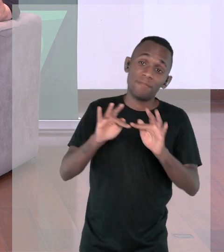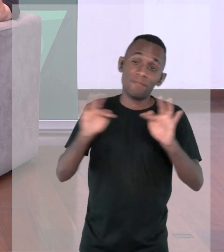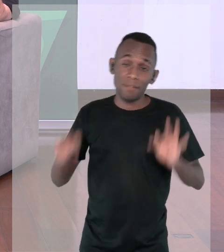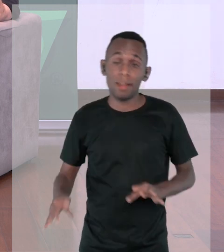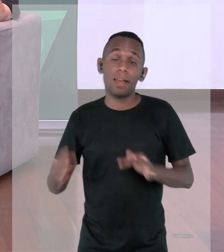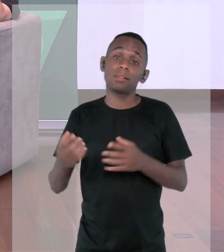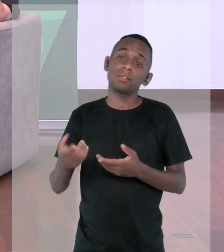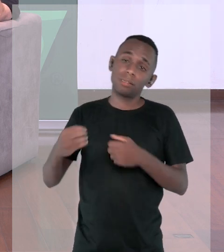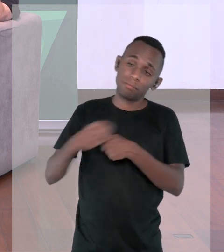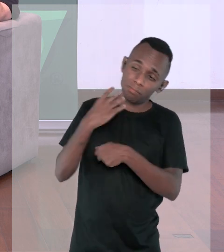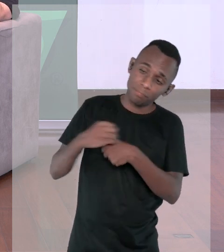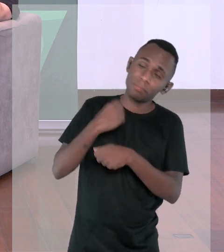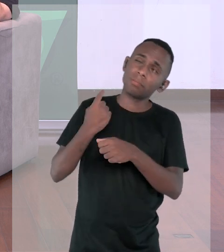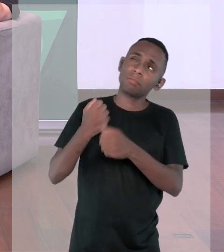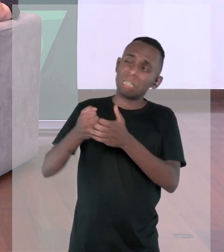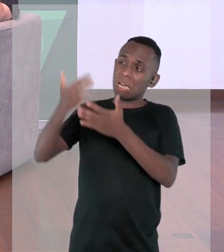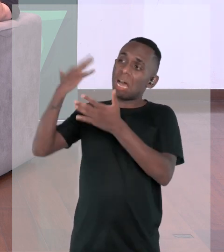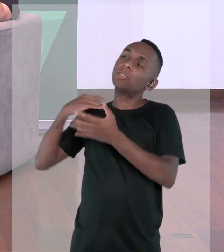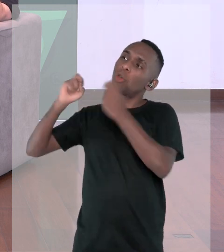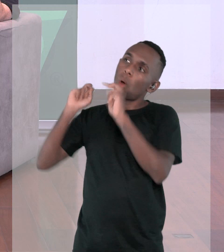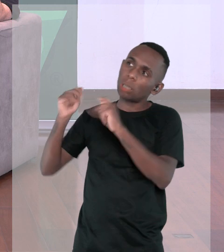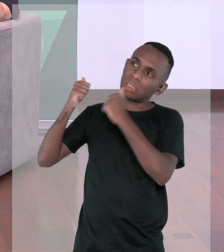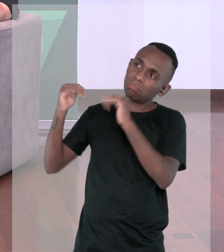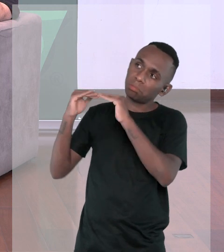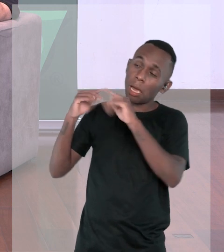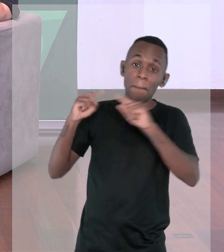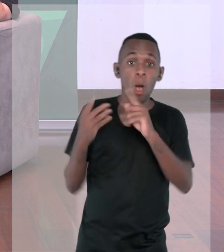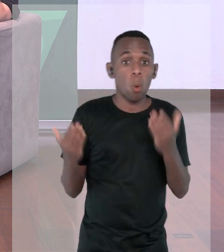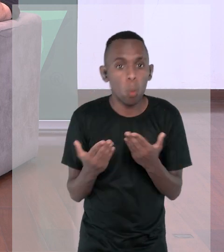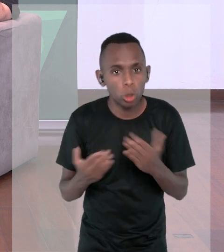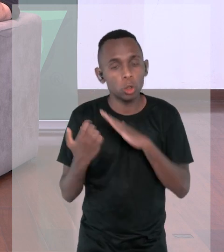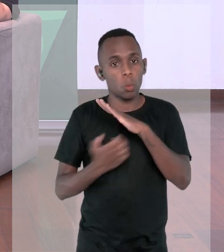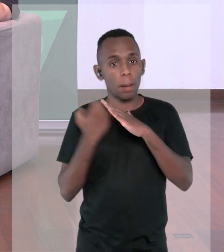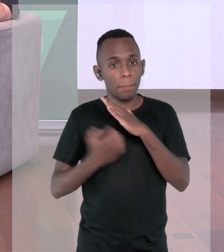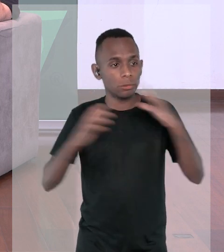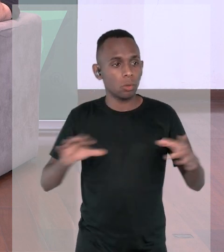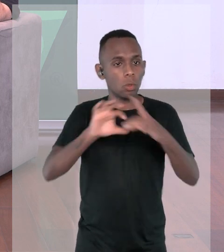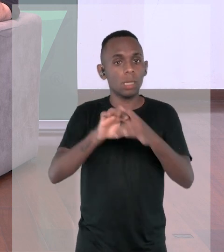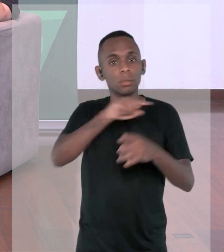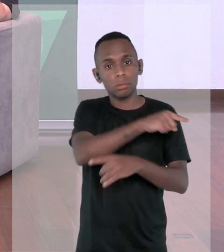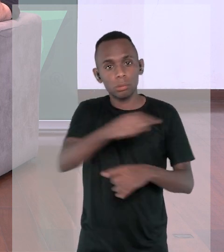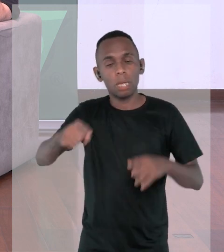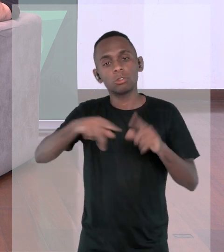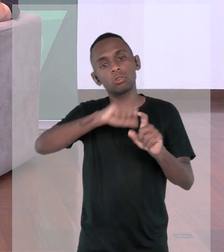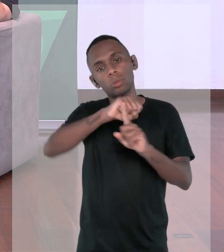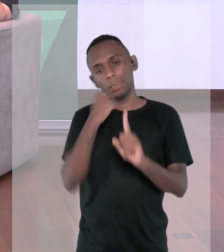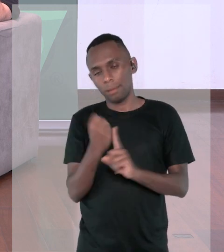ouviu e fazia muito sentido décadas atrás. Hoje uma empresa está completamente conectada à